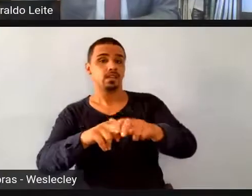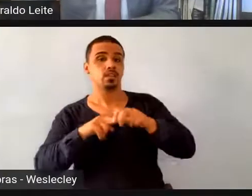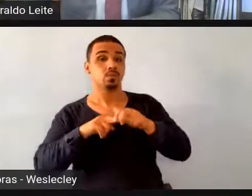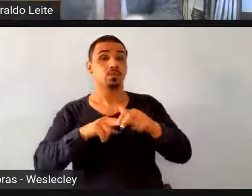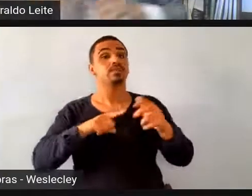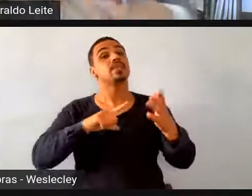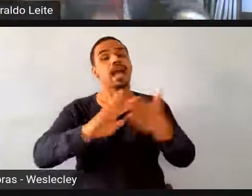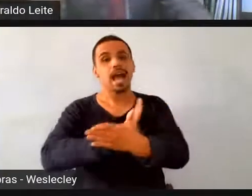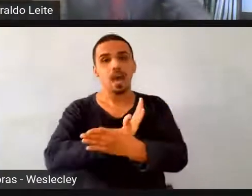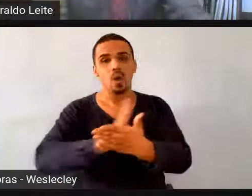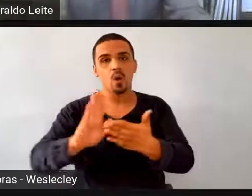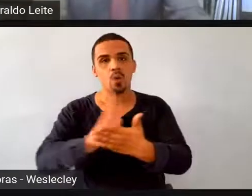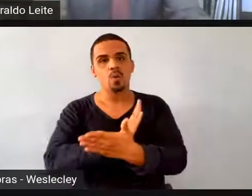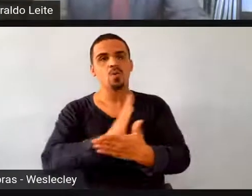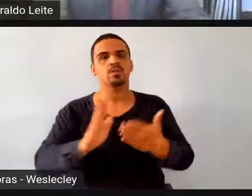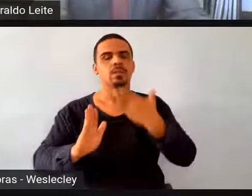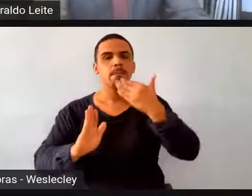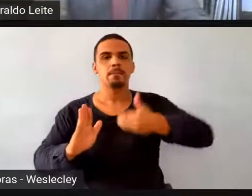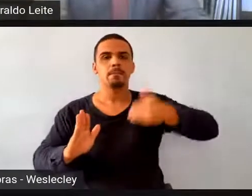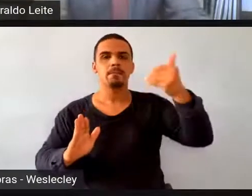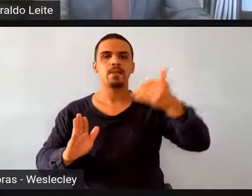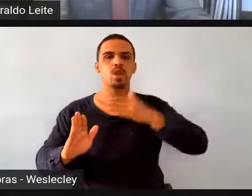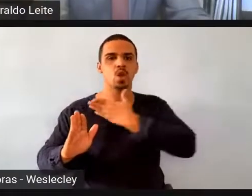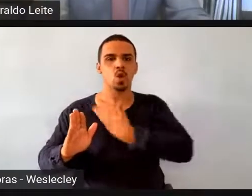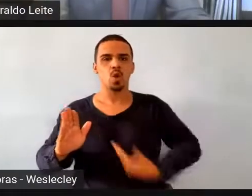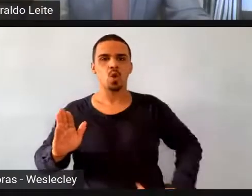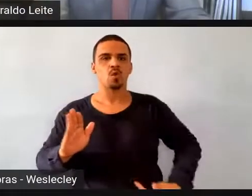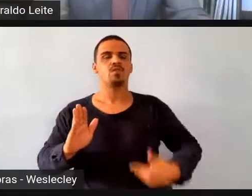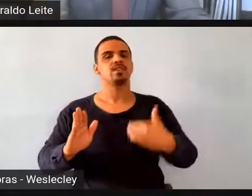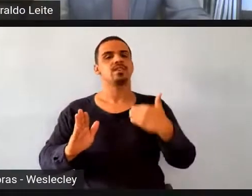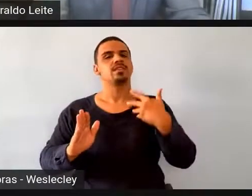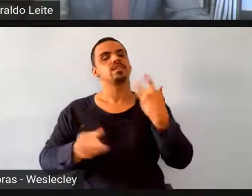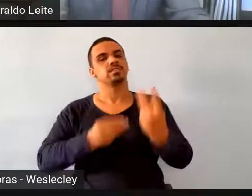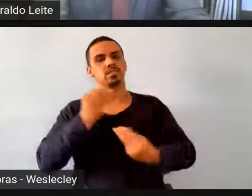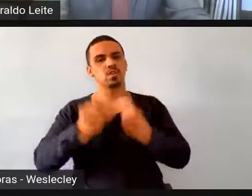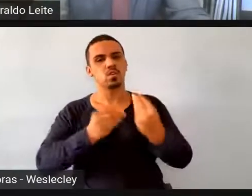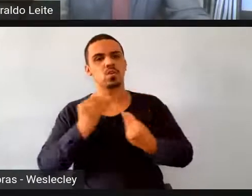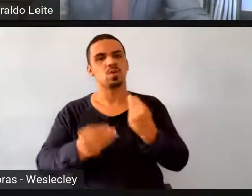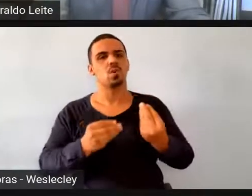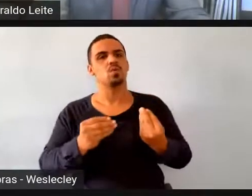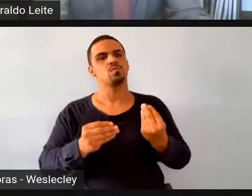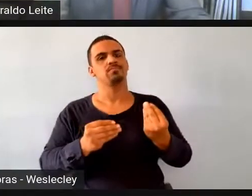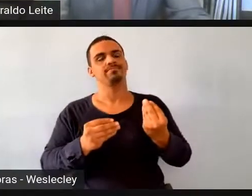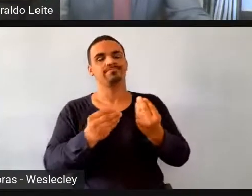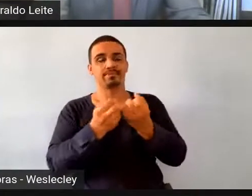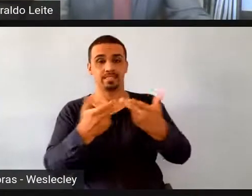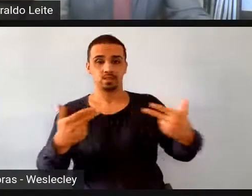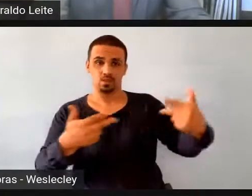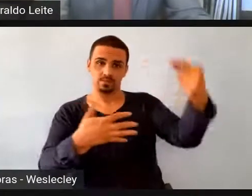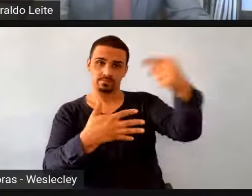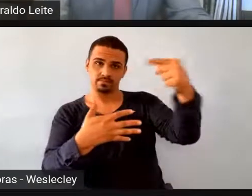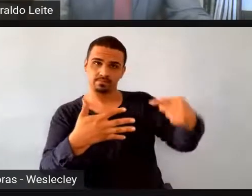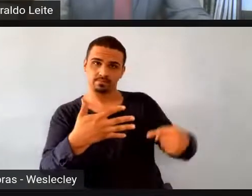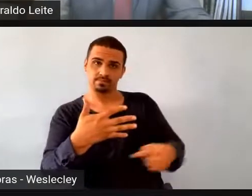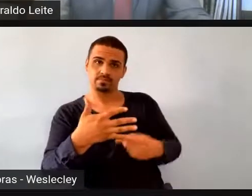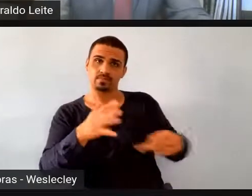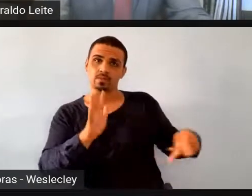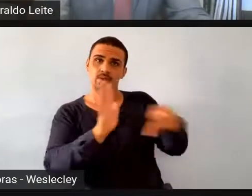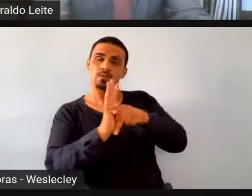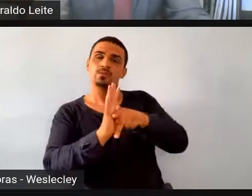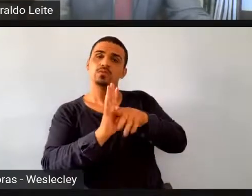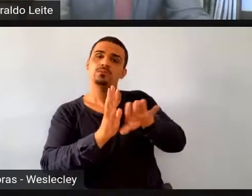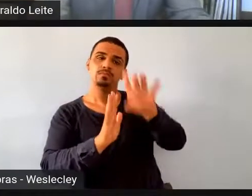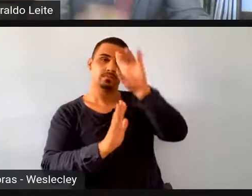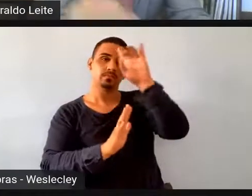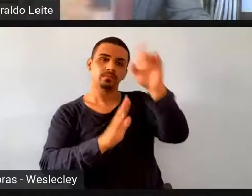ou melhor governança, digamos. E essas coisas são quase todas atributos, não é inventar a roda, são